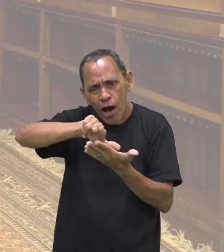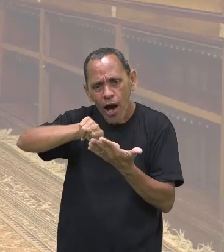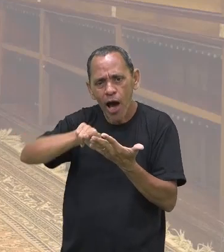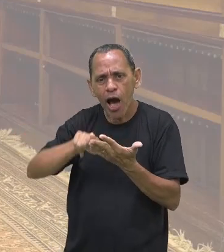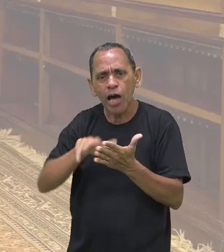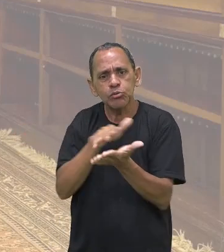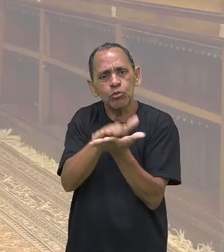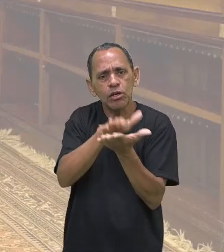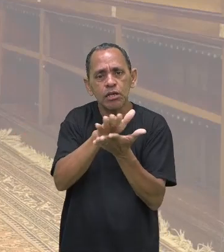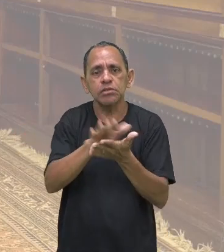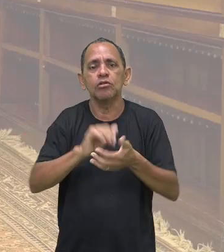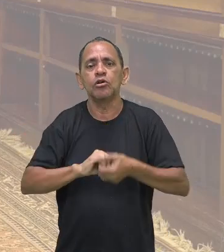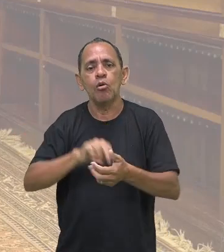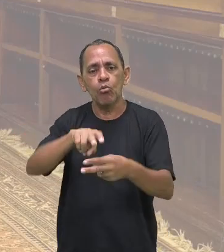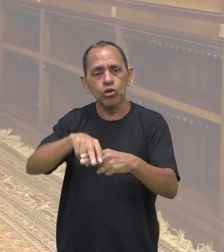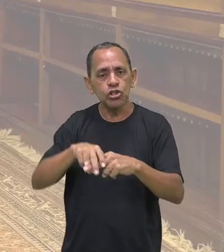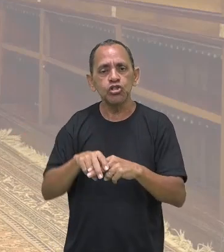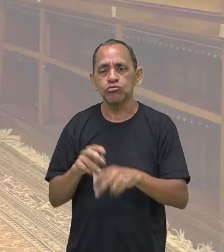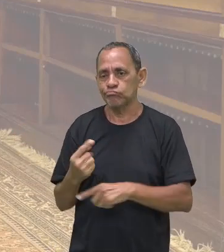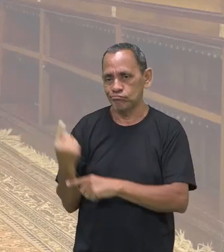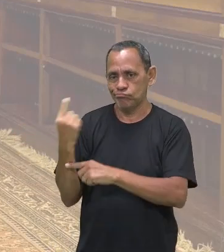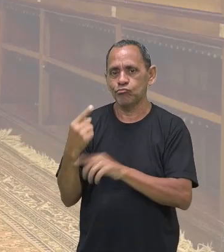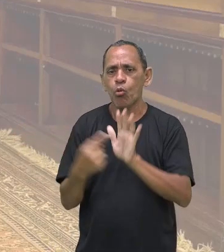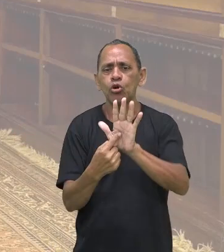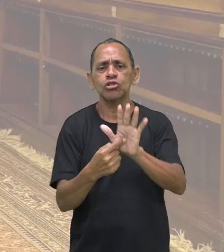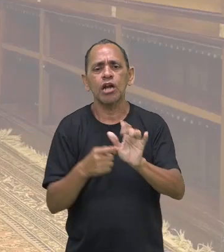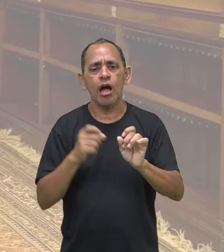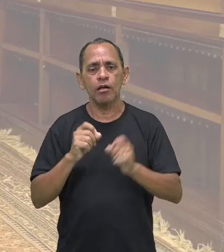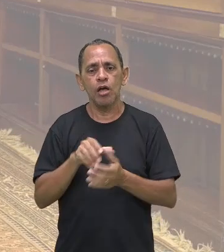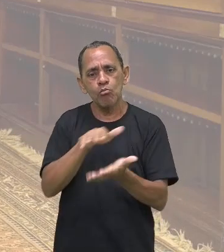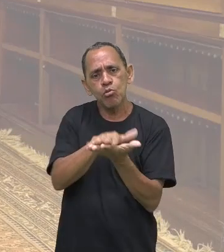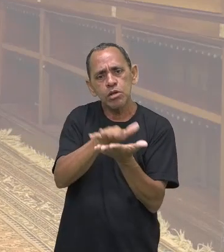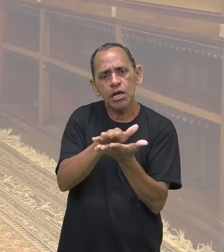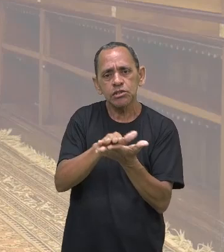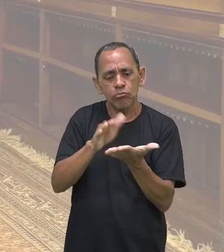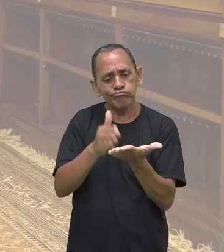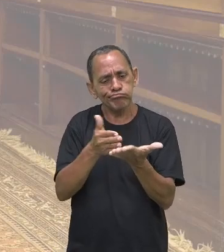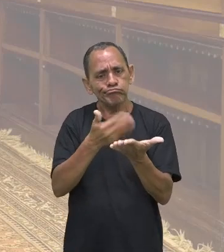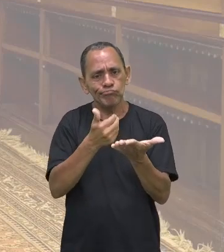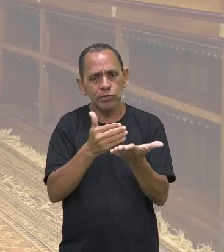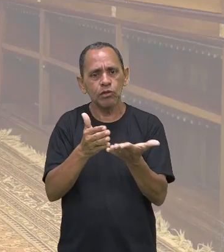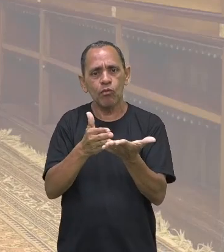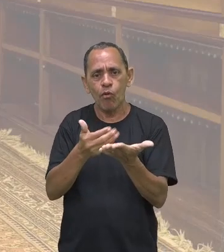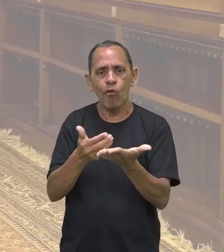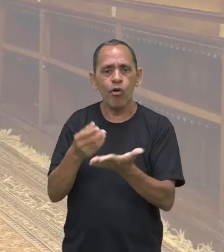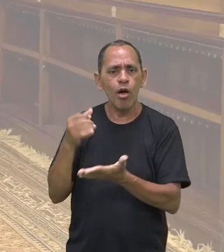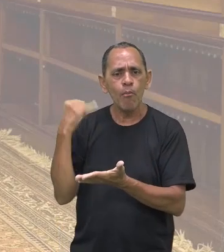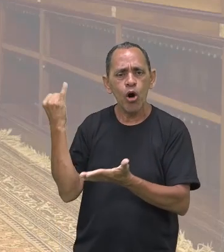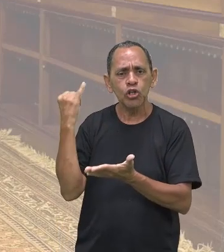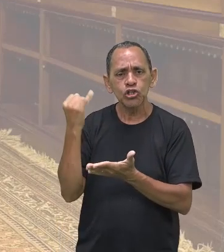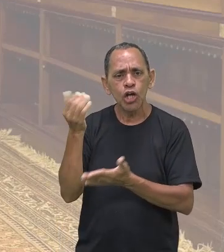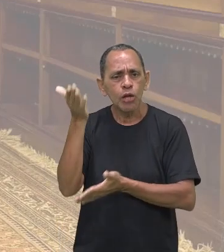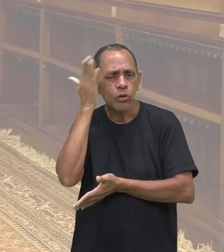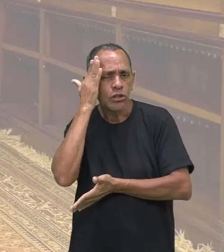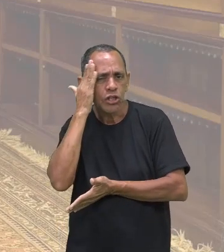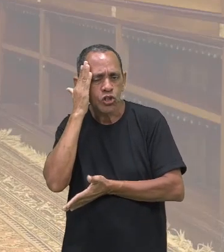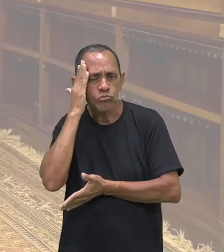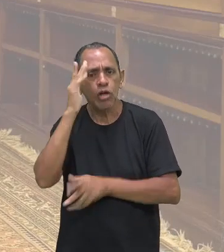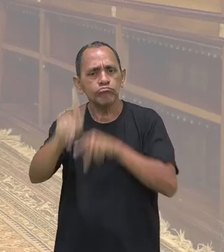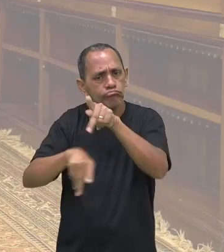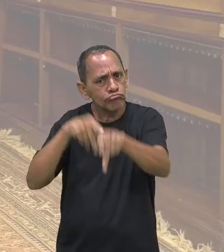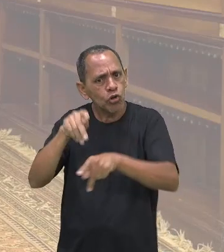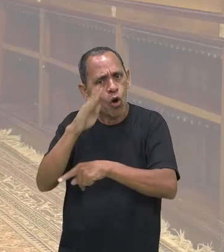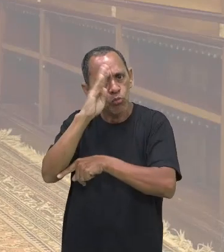aqui para vocês uma das suas obras que é muito relevante para a compreensão do povo brasileiro.